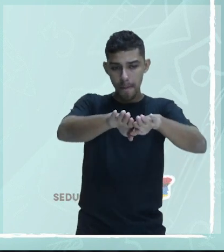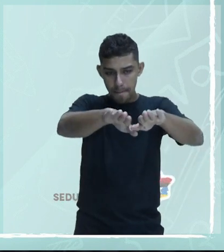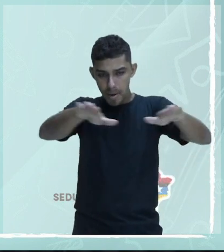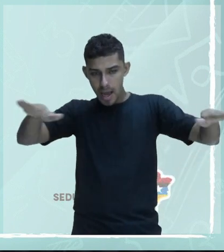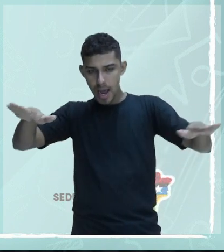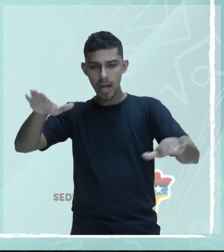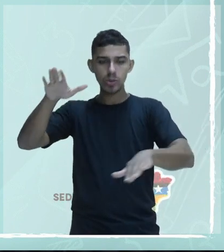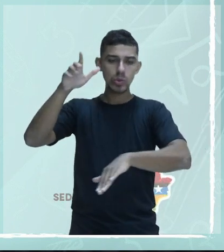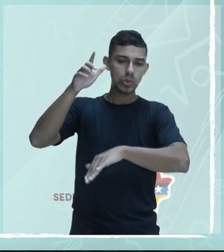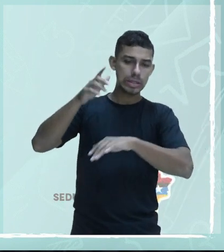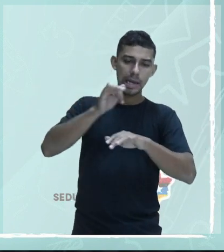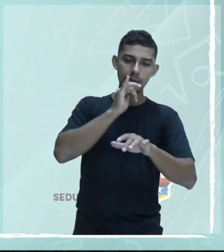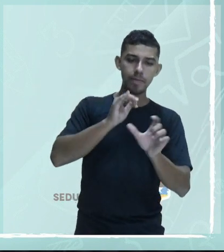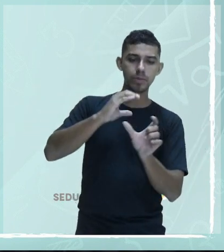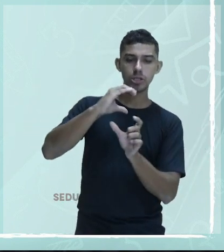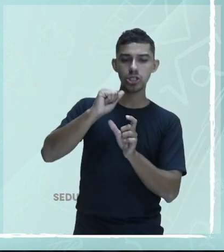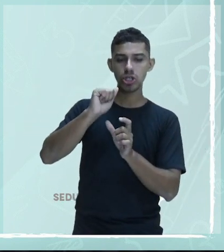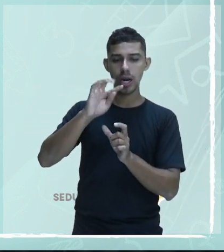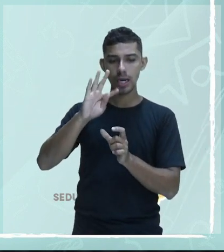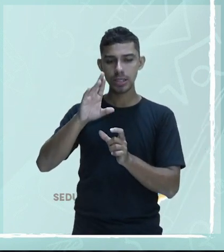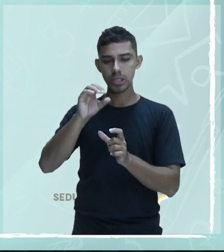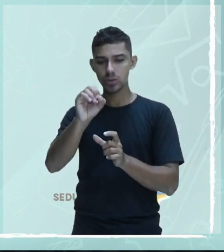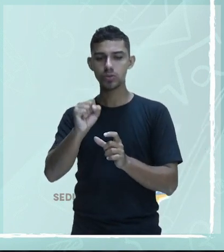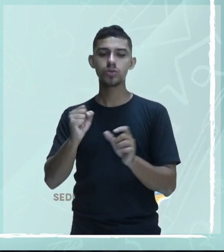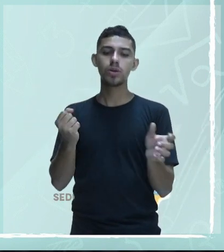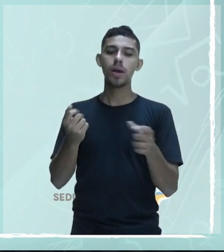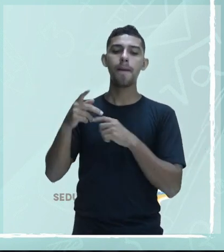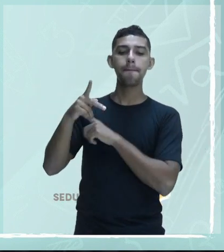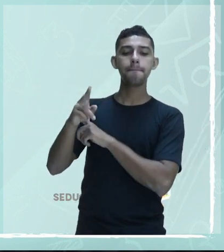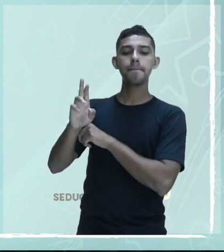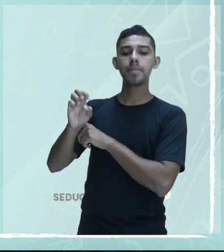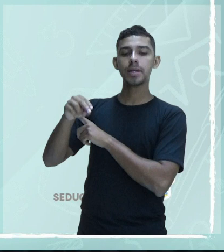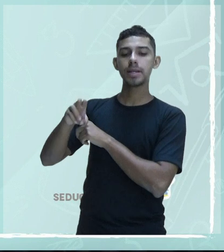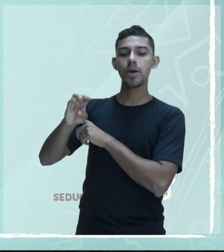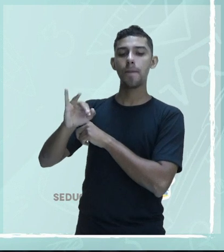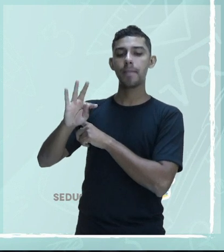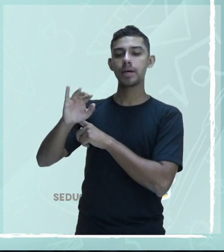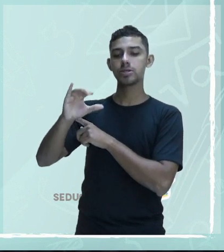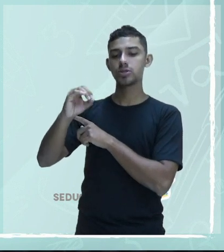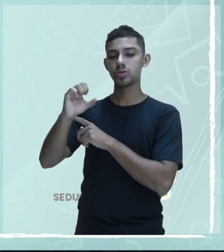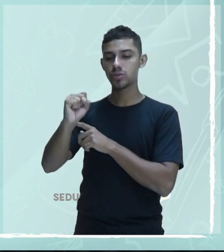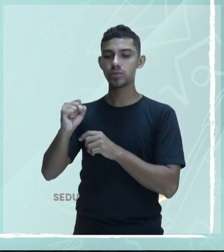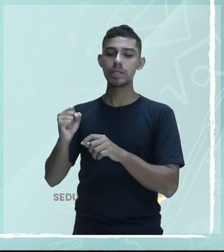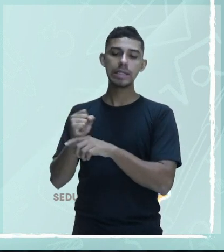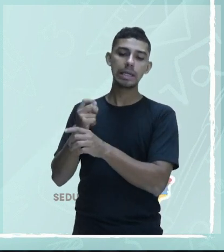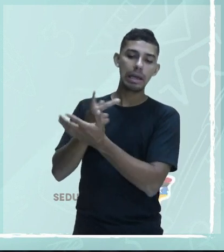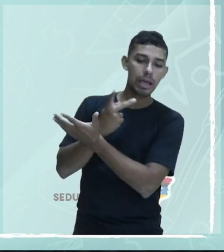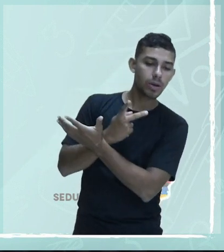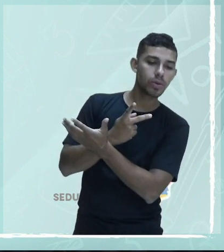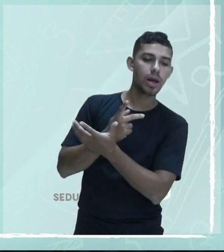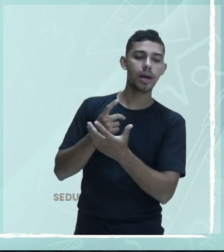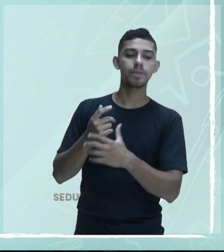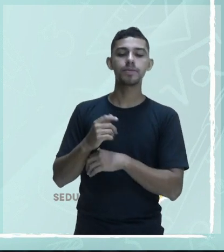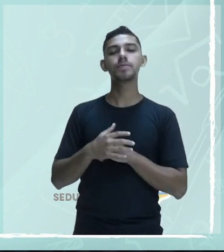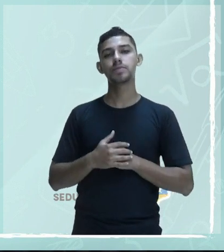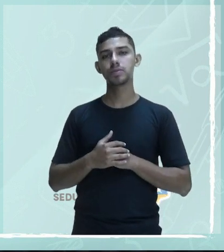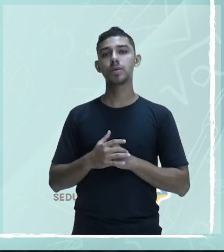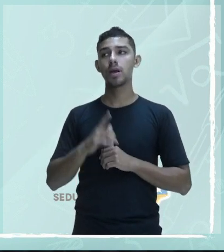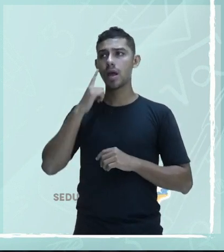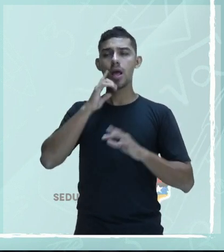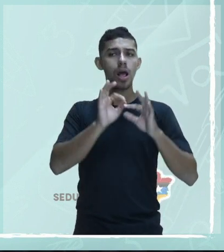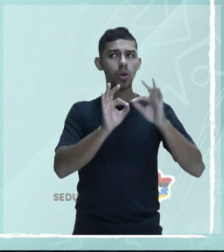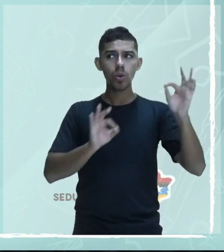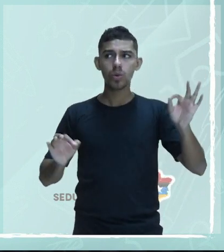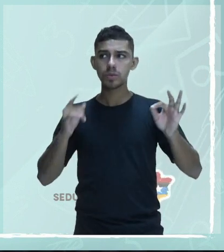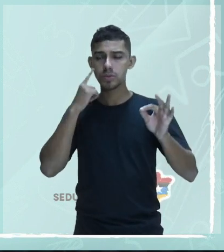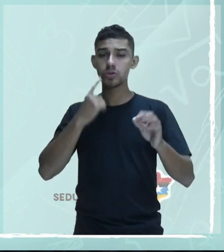chatos, pneumáticos, irregulares, sesamoides. Os ossos longos, turminha, são o quê? São aqueles ossos que são compridos,